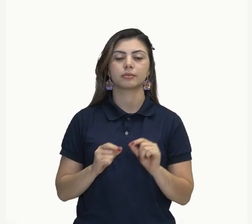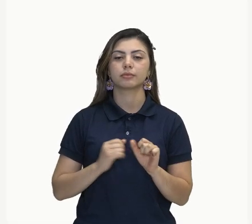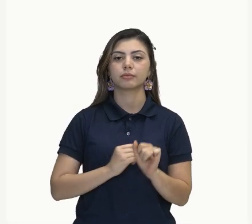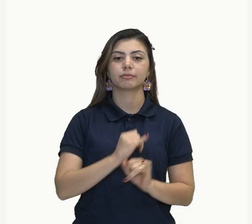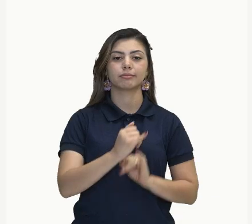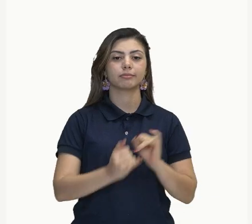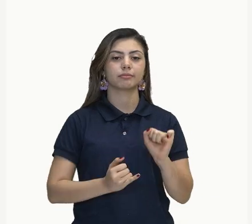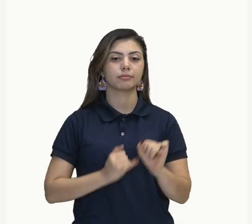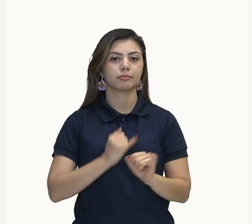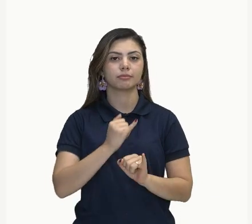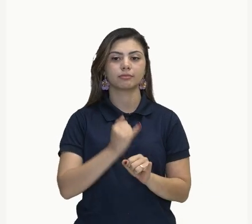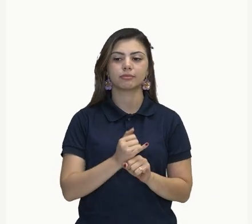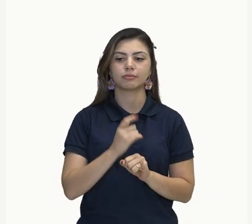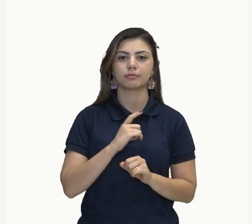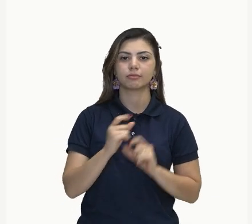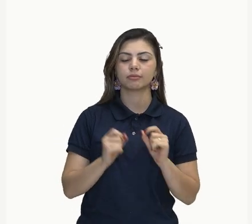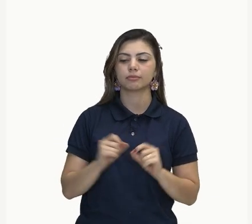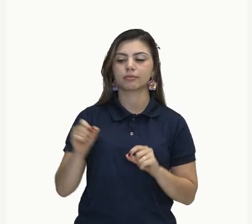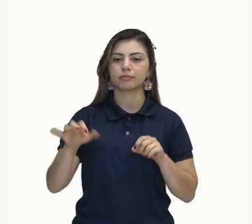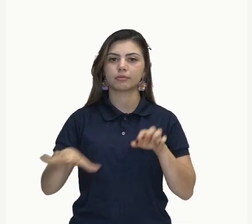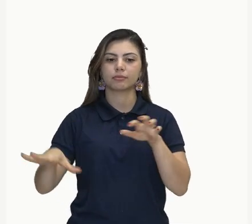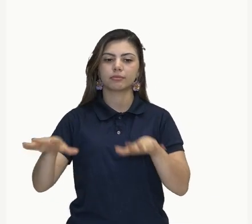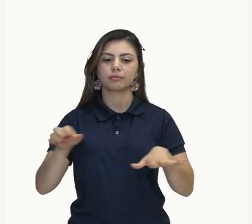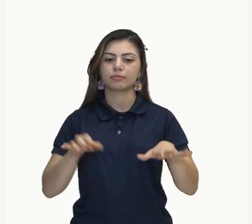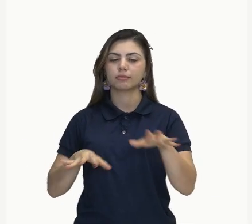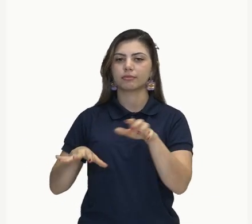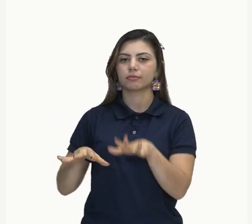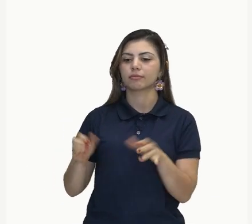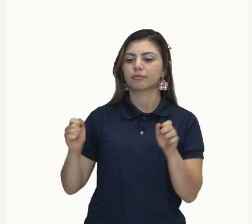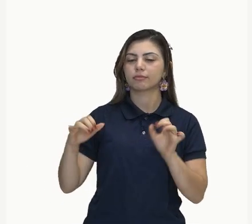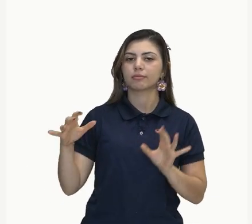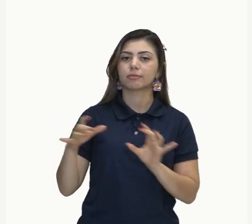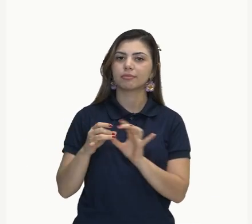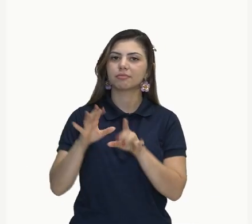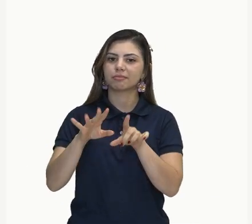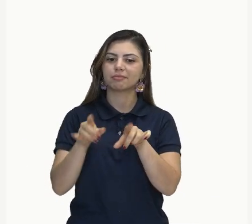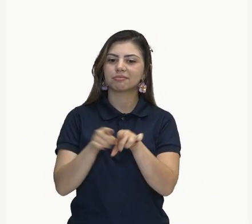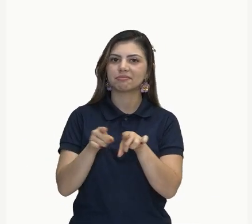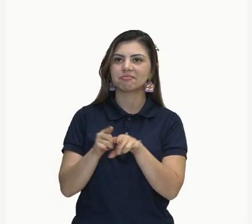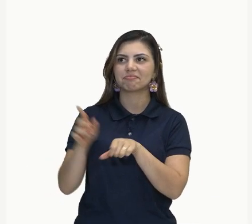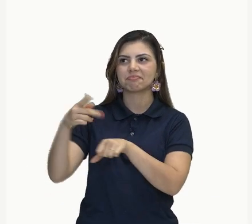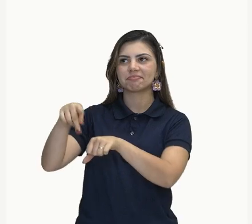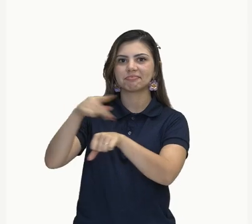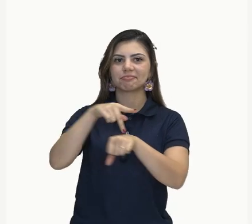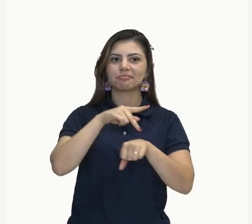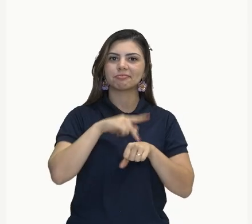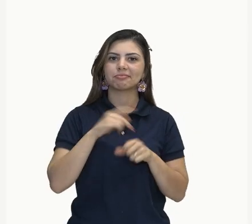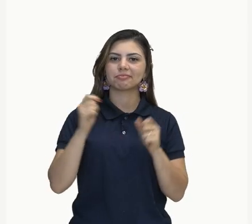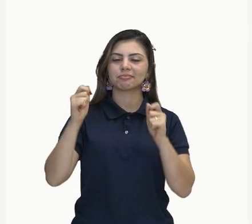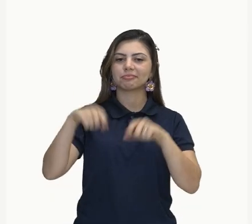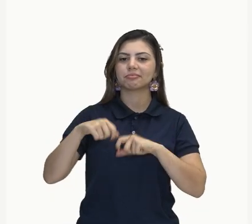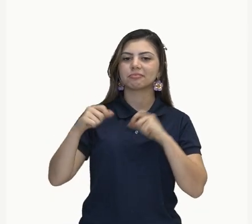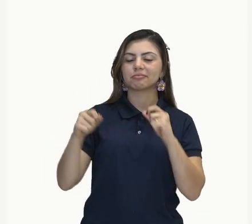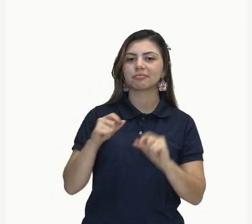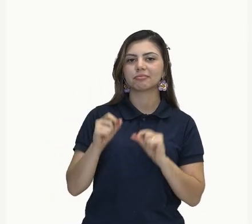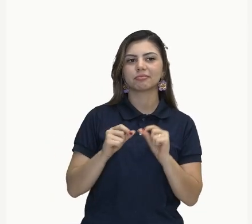internet ligou bairros e países, então a gente está falando de conexão via internet, ao mesmo tempo que ela